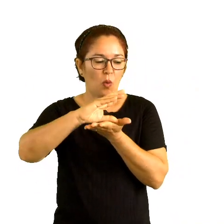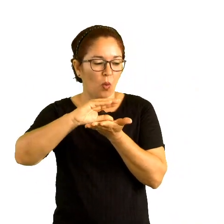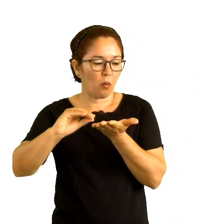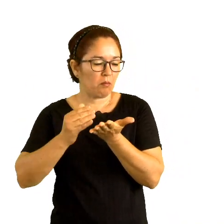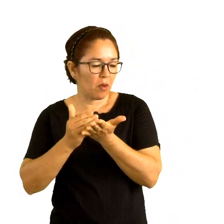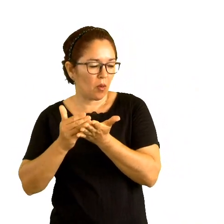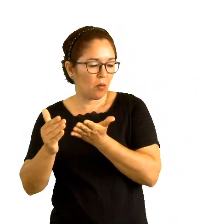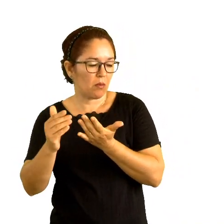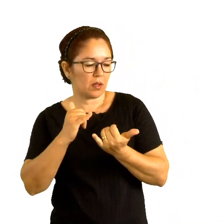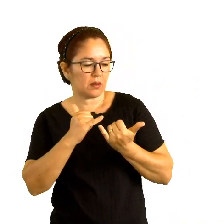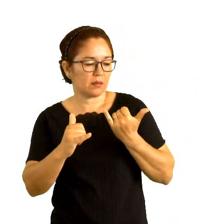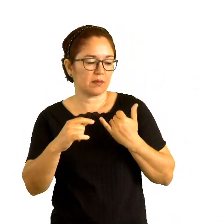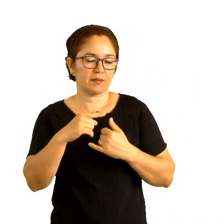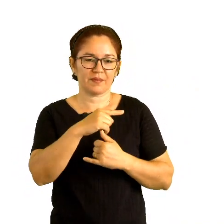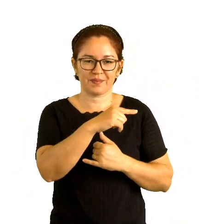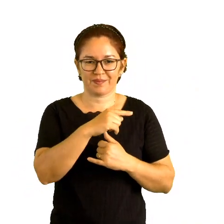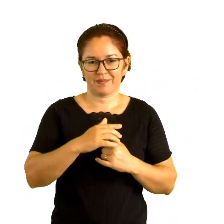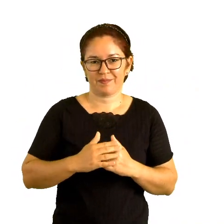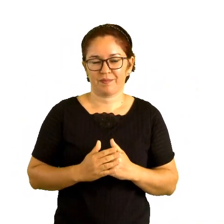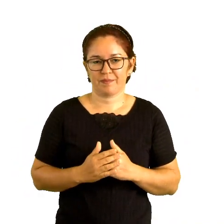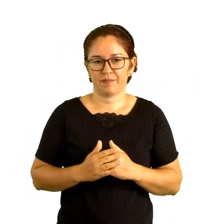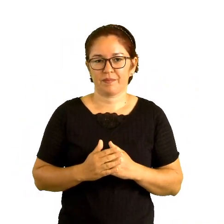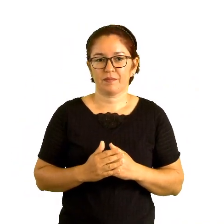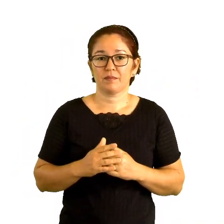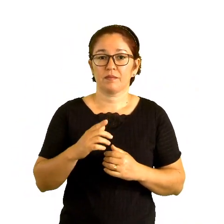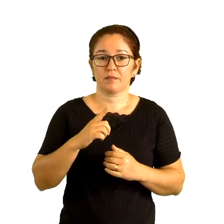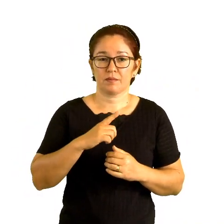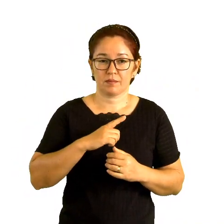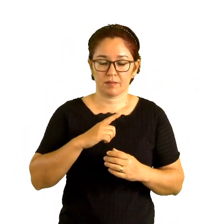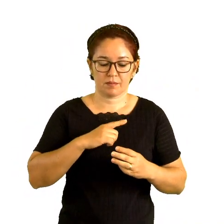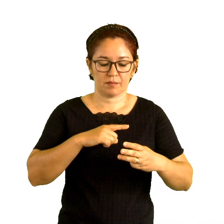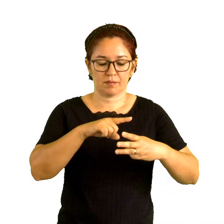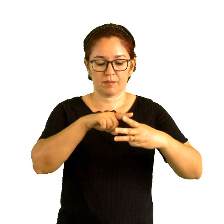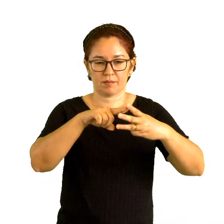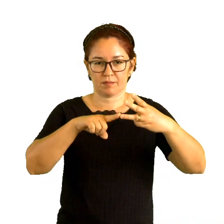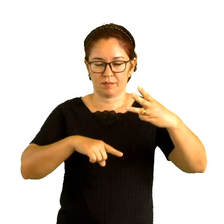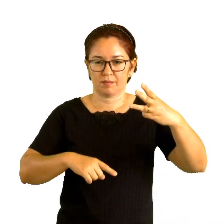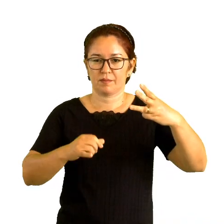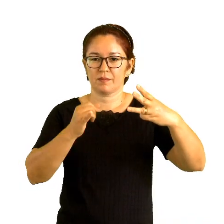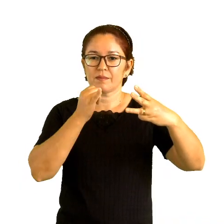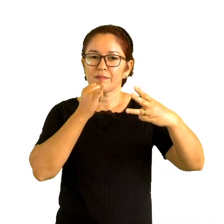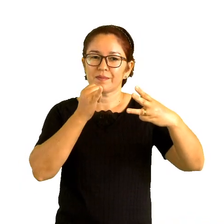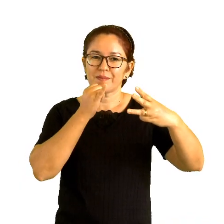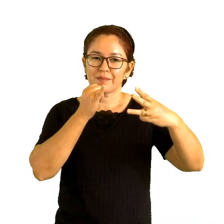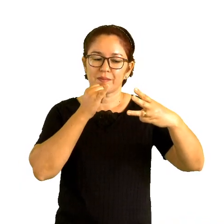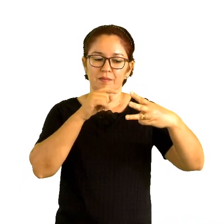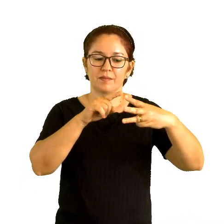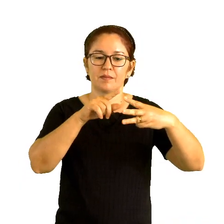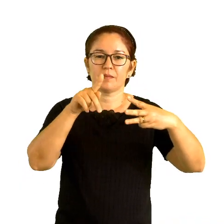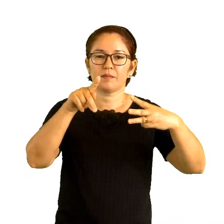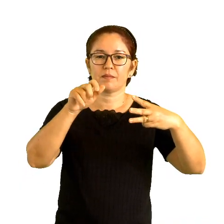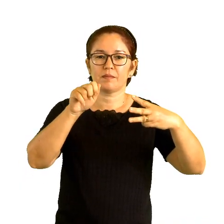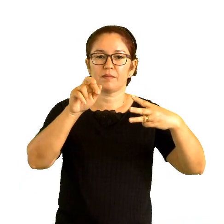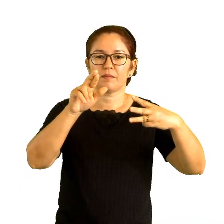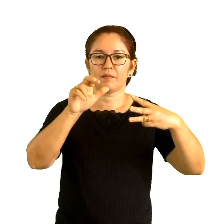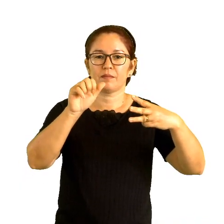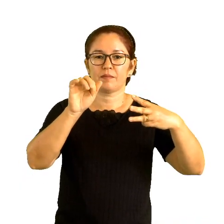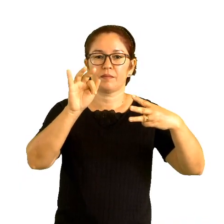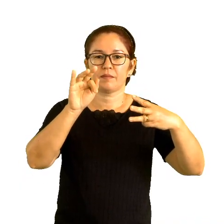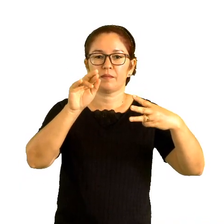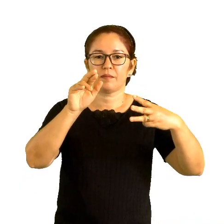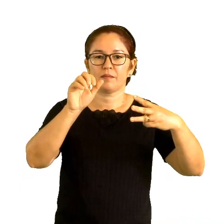três tipos de intertextualidade. A paráfrase, quando o texto possui as mesmas